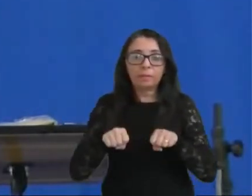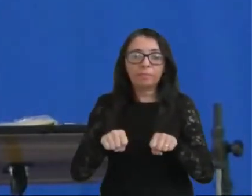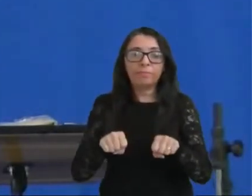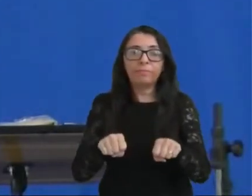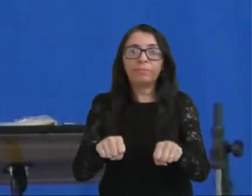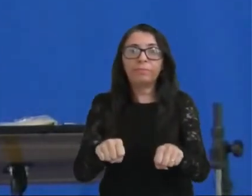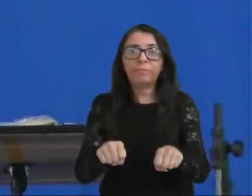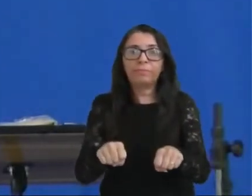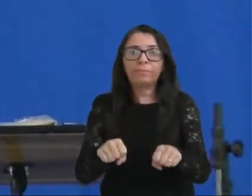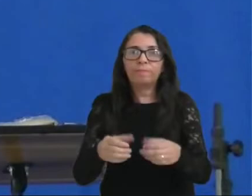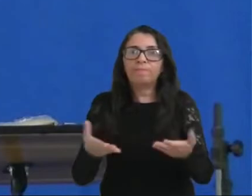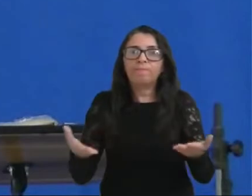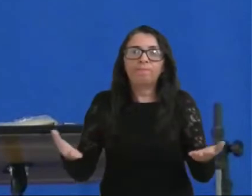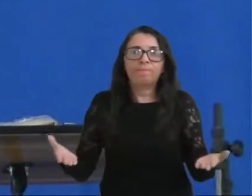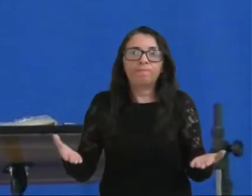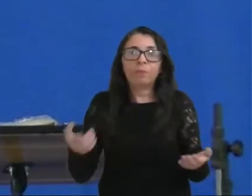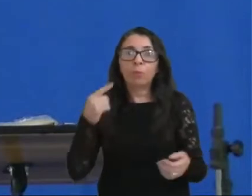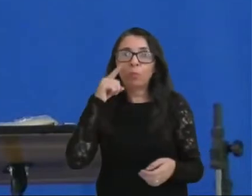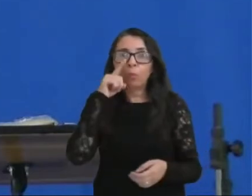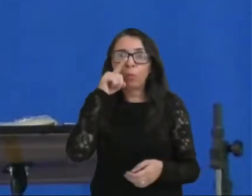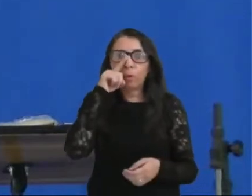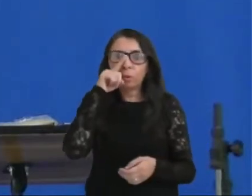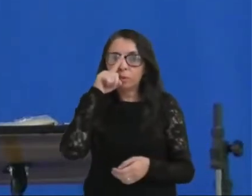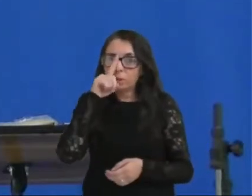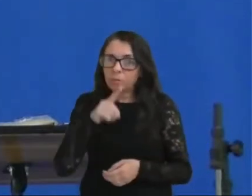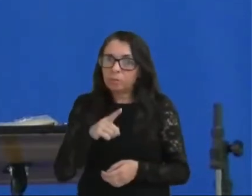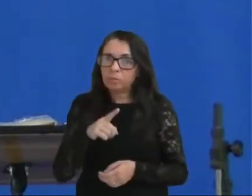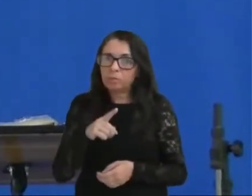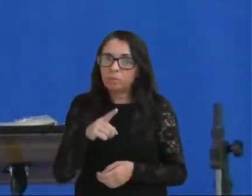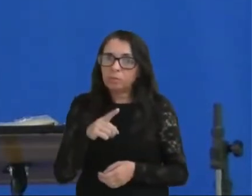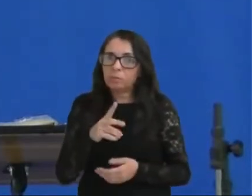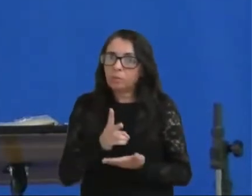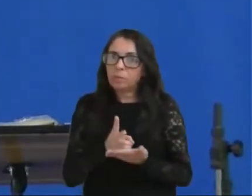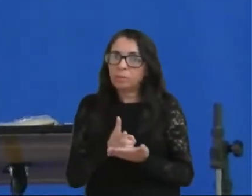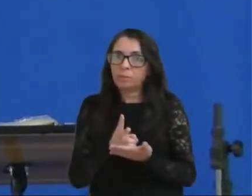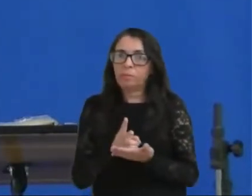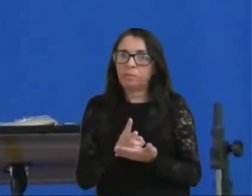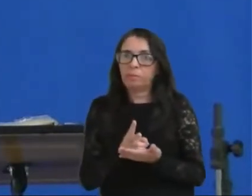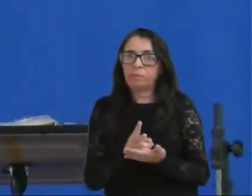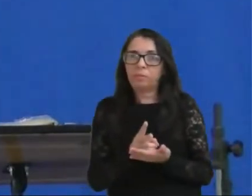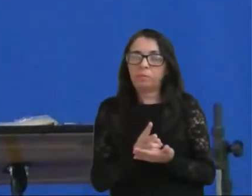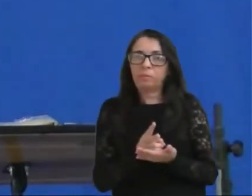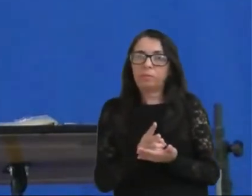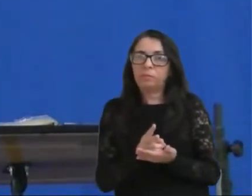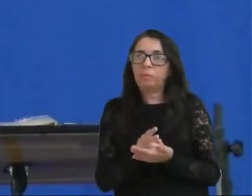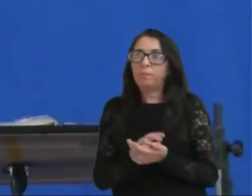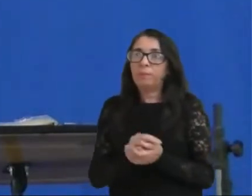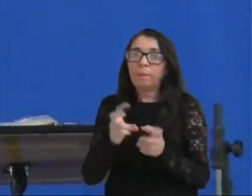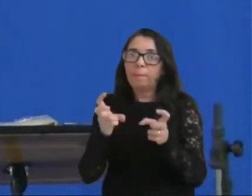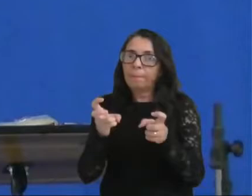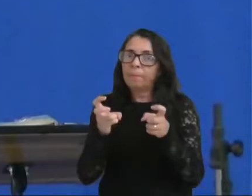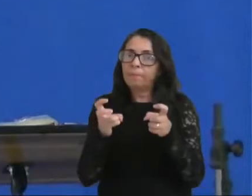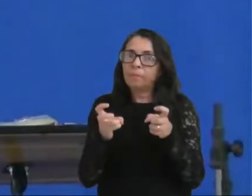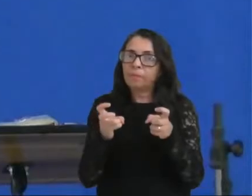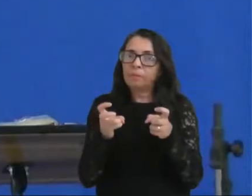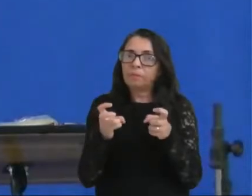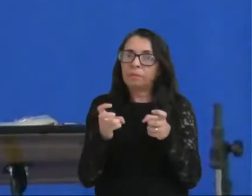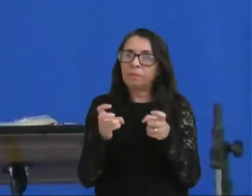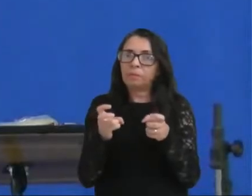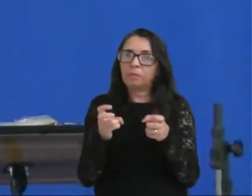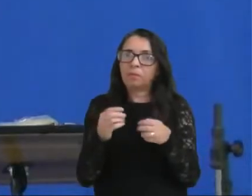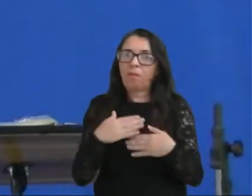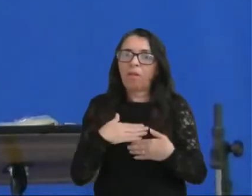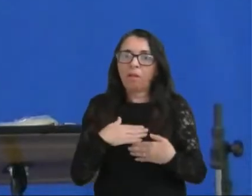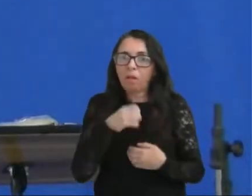essa vacina para todo mundo, é melhor que nós tomamos cuidado. Amém? Nesta noite, eu quero